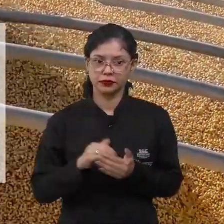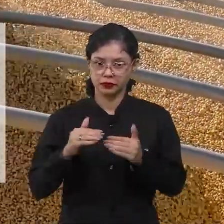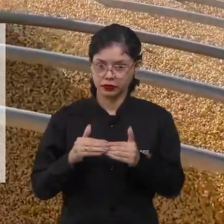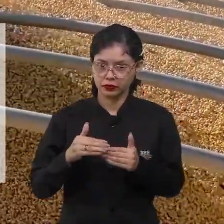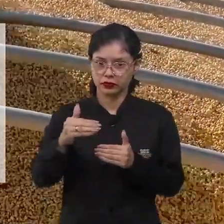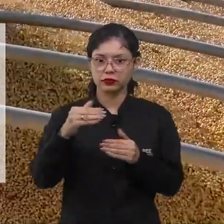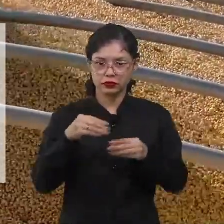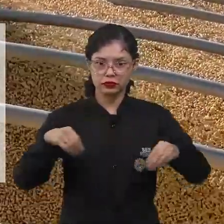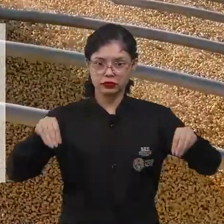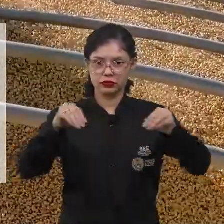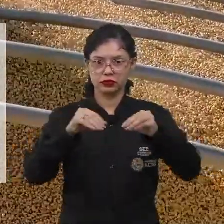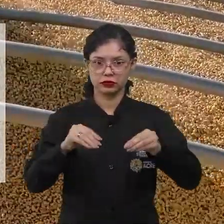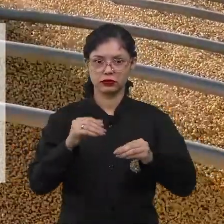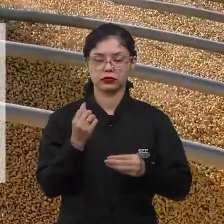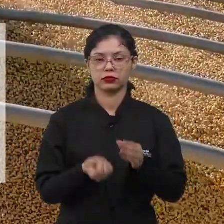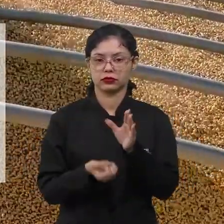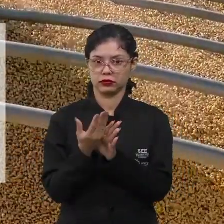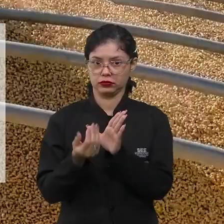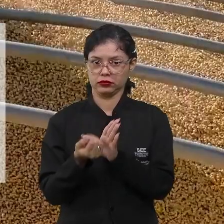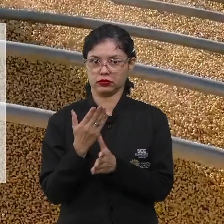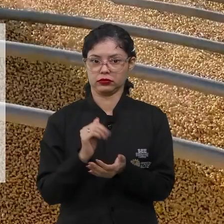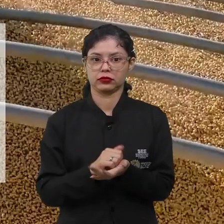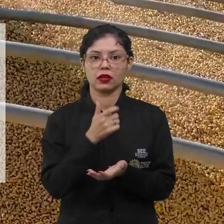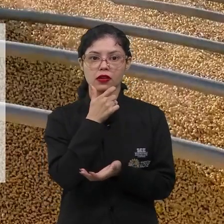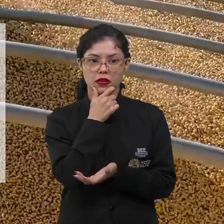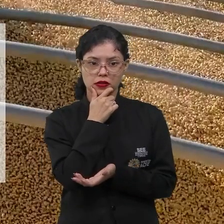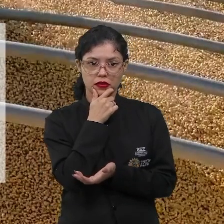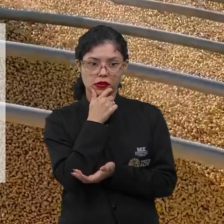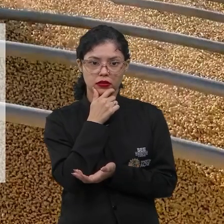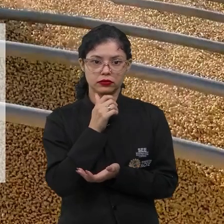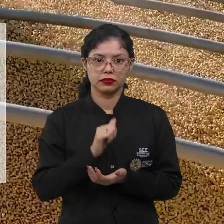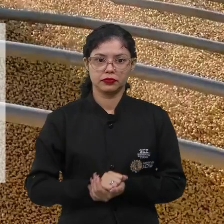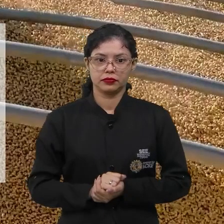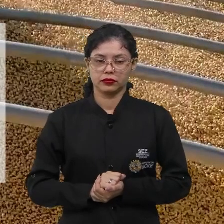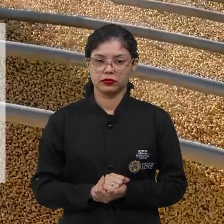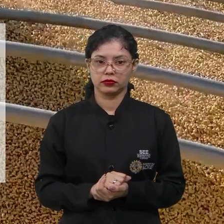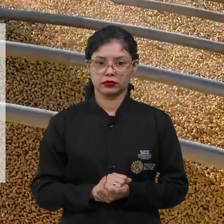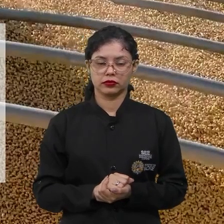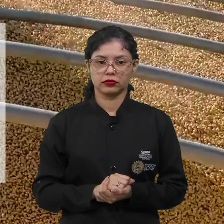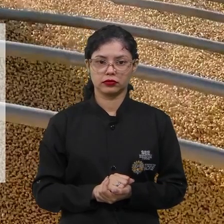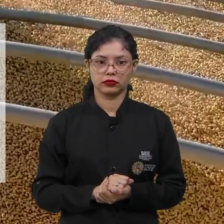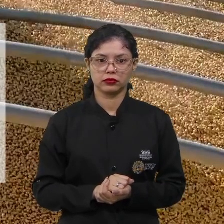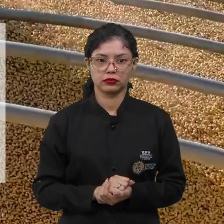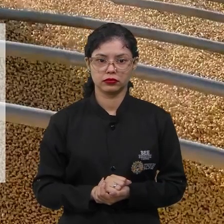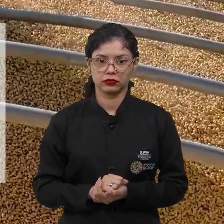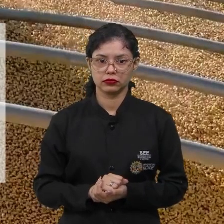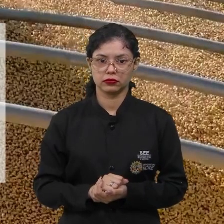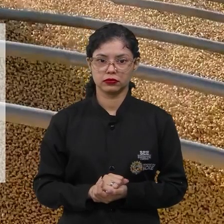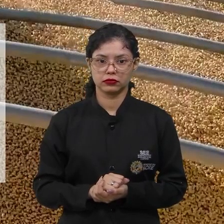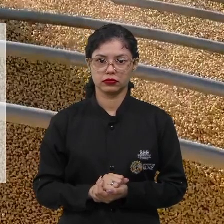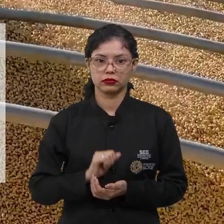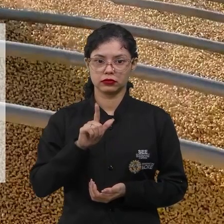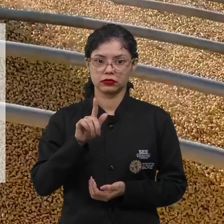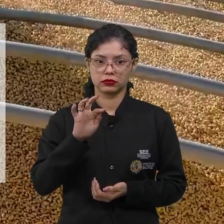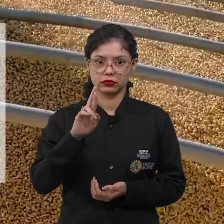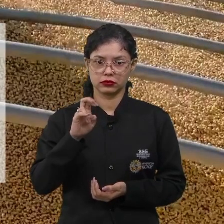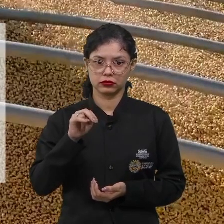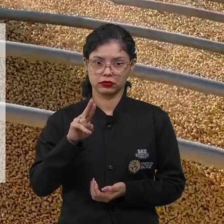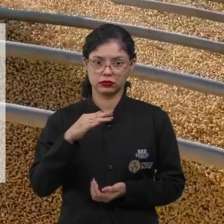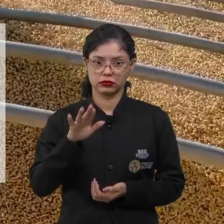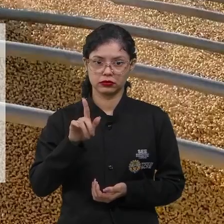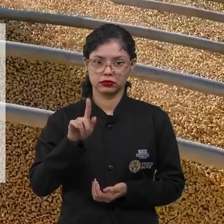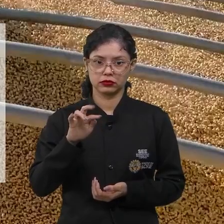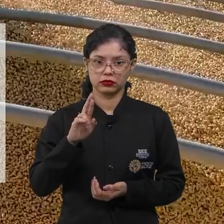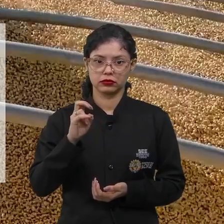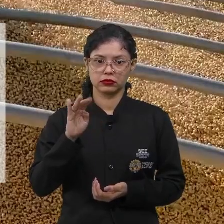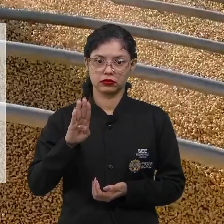por terras férteis, que em inglês é uma palavra muito conhecida chamada de land grabbing.